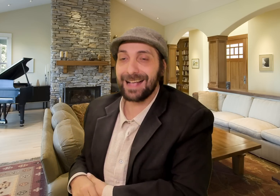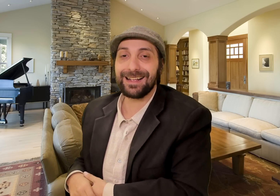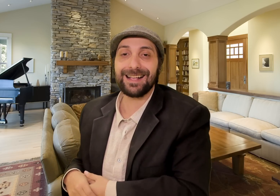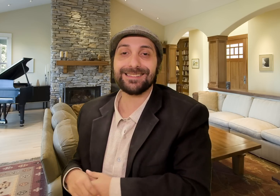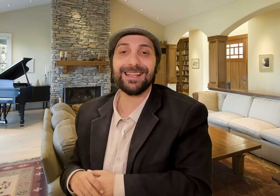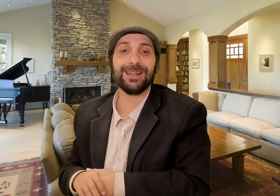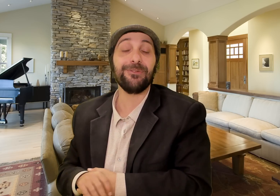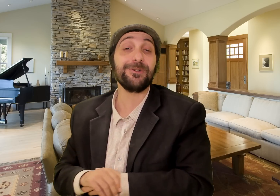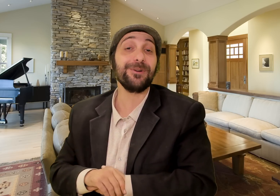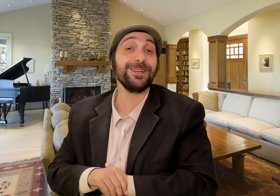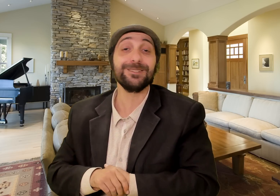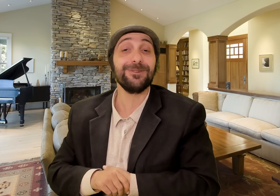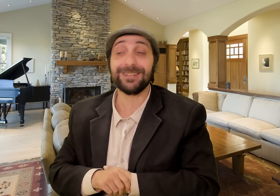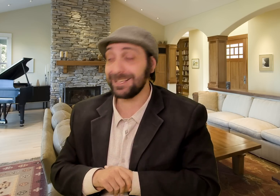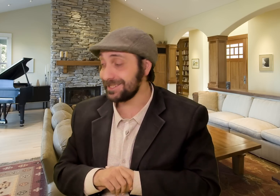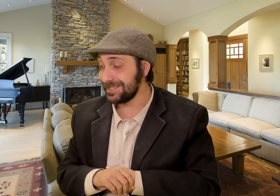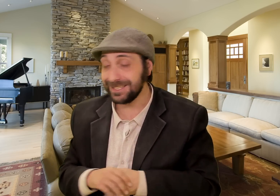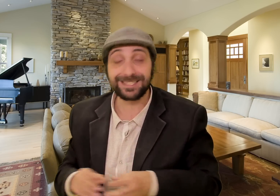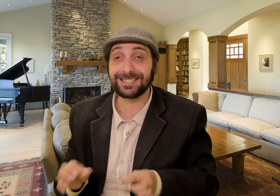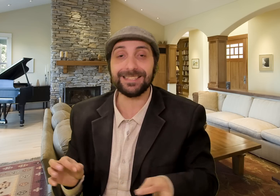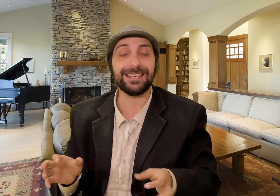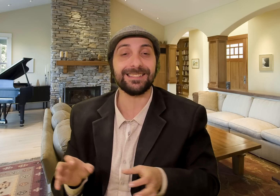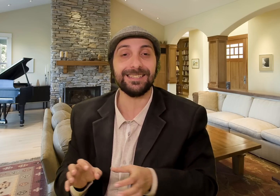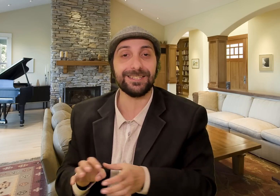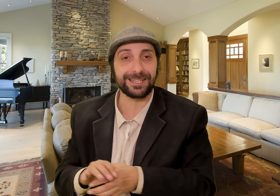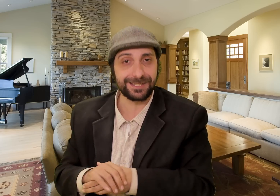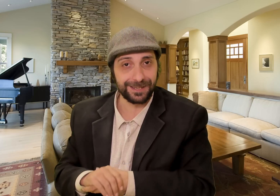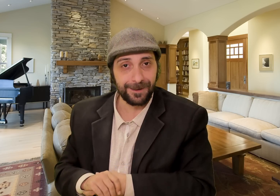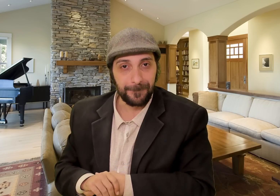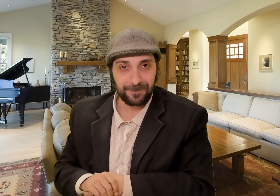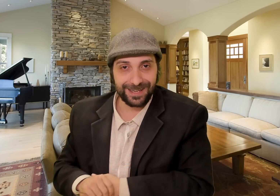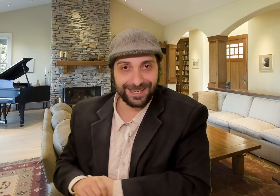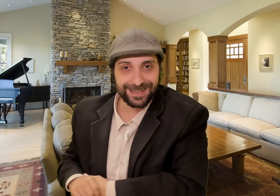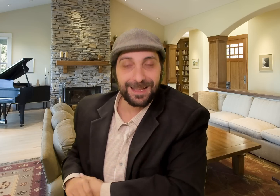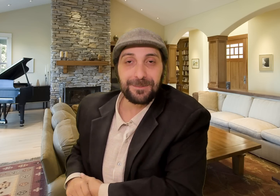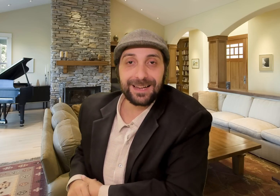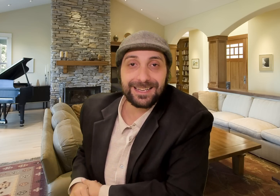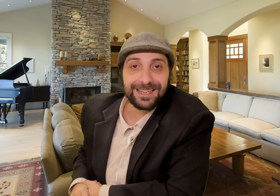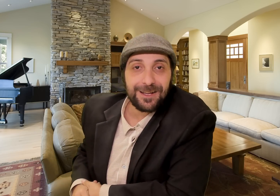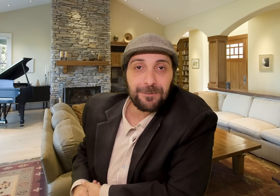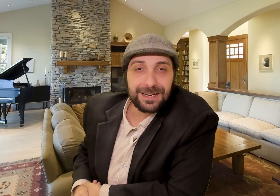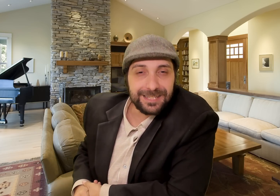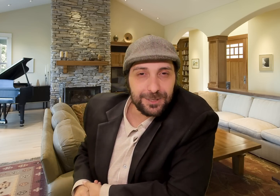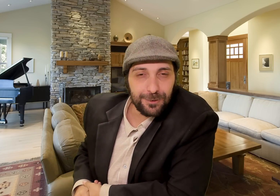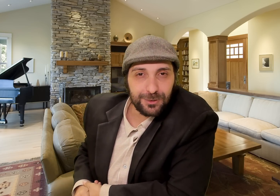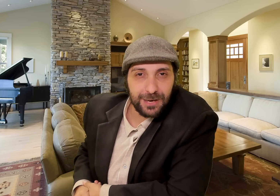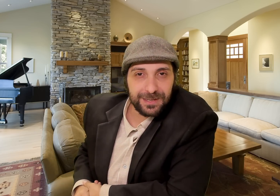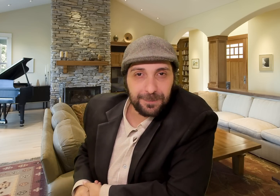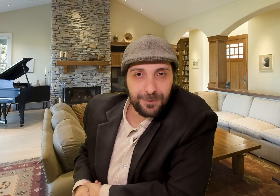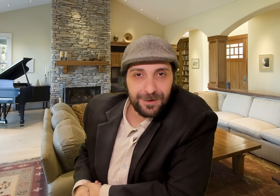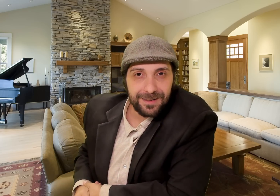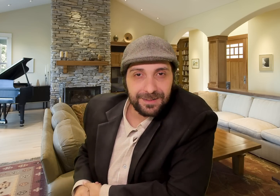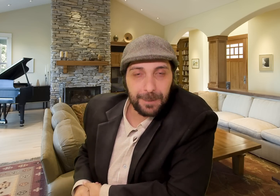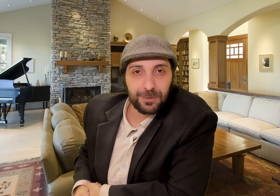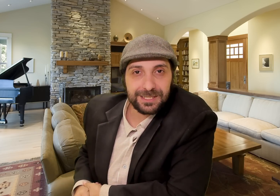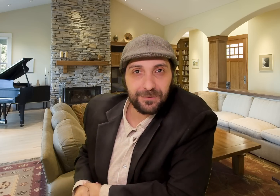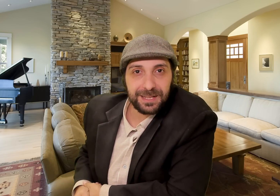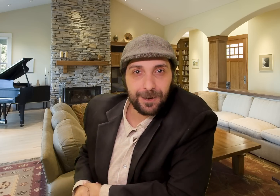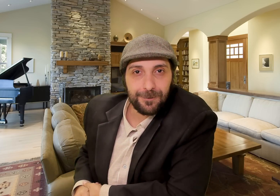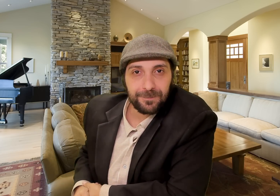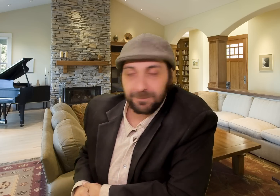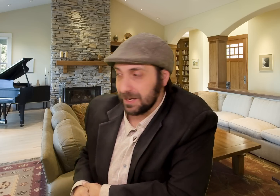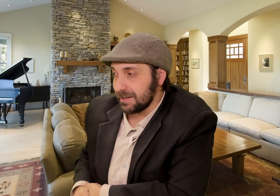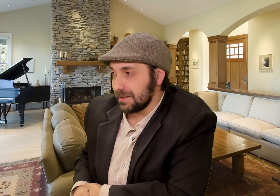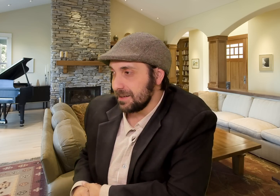a gazela ficou enlouquecida e são decide que sim ei Espera aí presente bolsonaro vai depor na Polícia